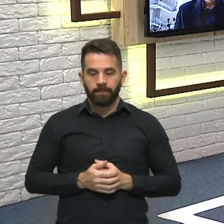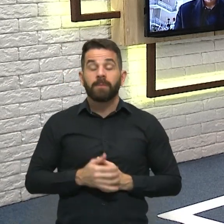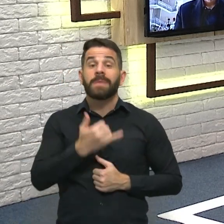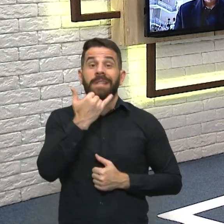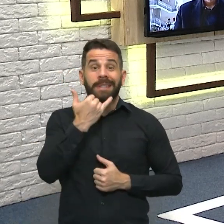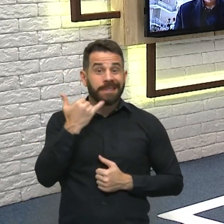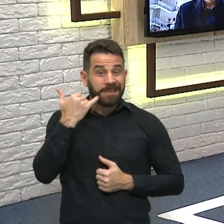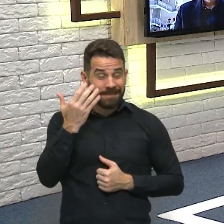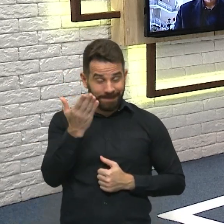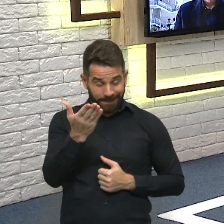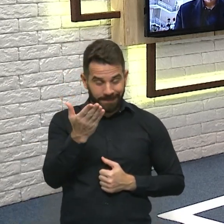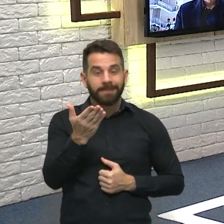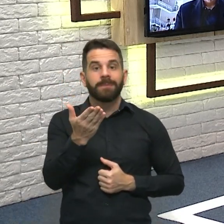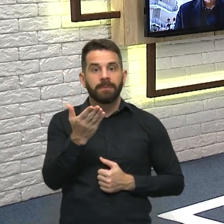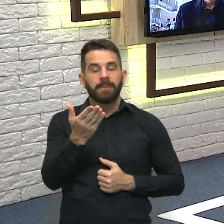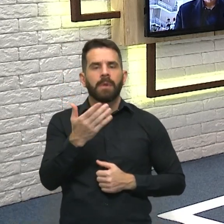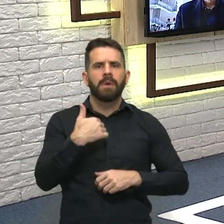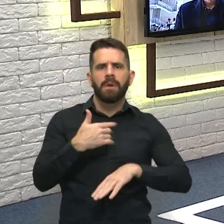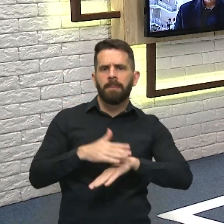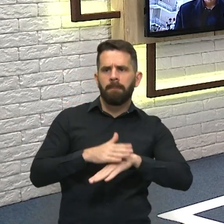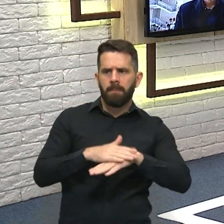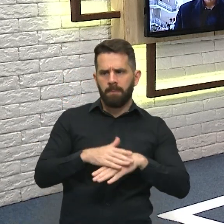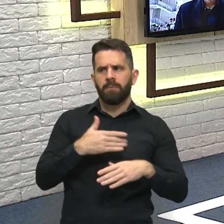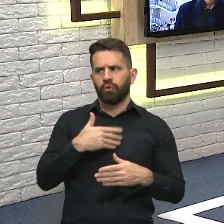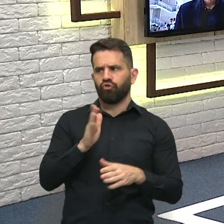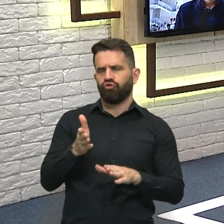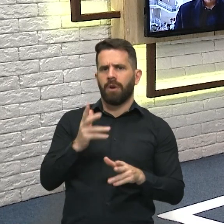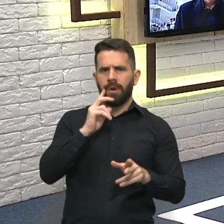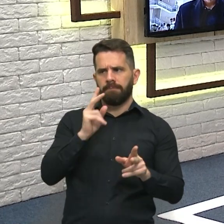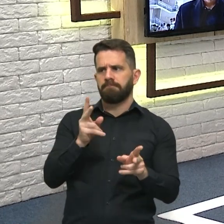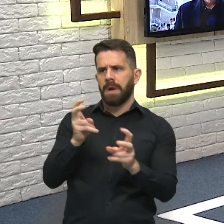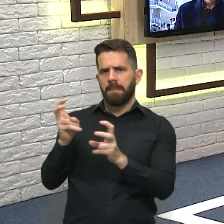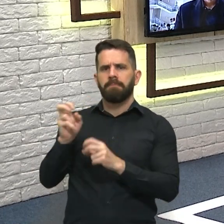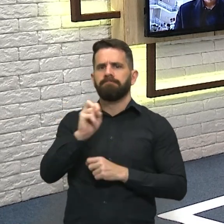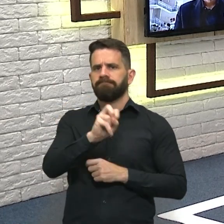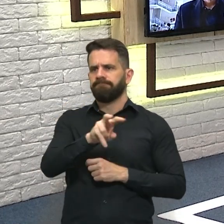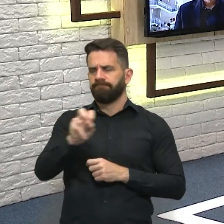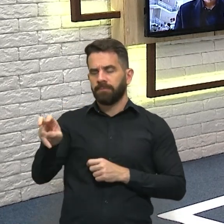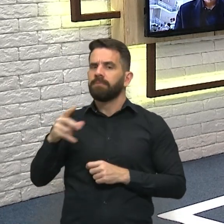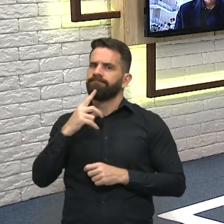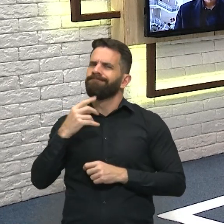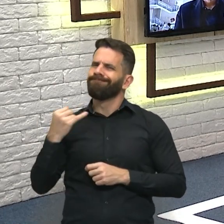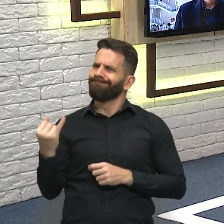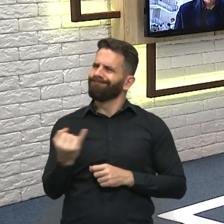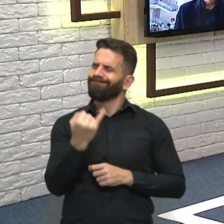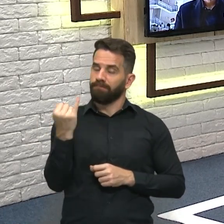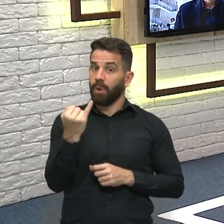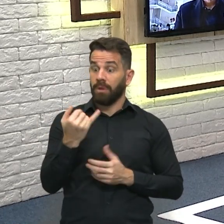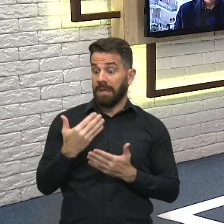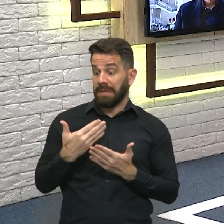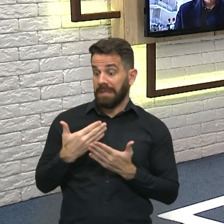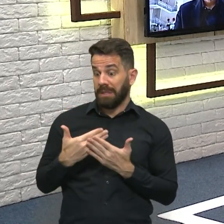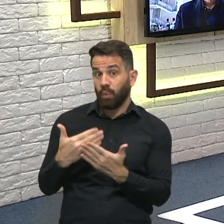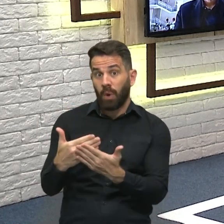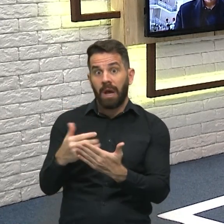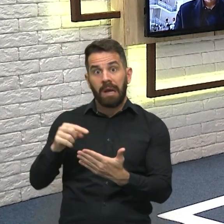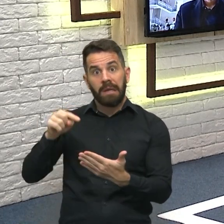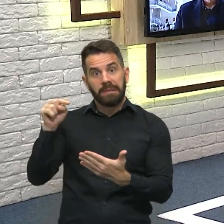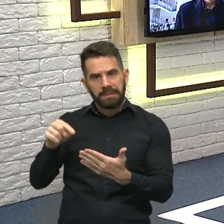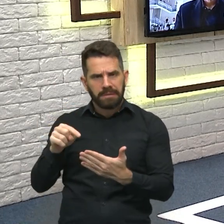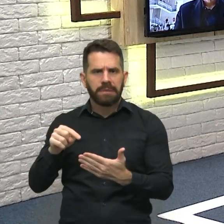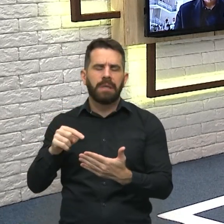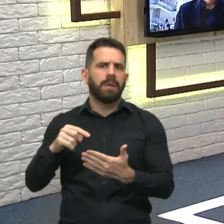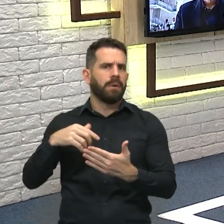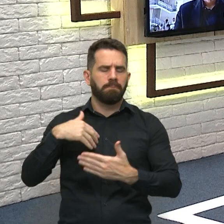costuma perceber a educação, a importância da educação para mudar realmente, muitas vezes, a estrutura financeira, a